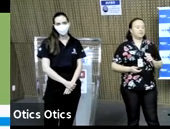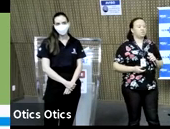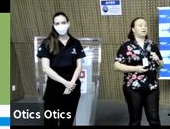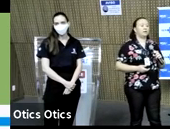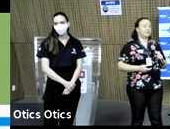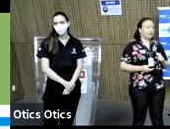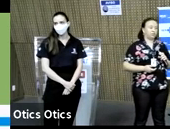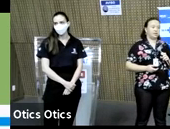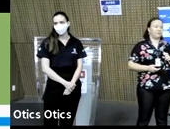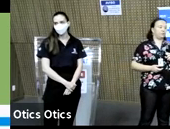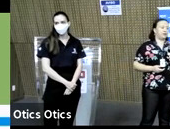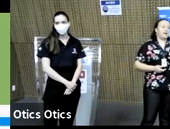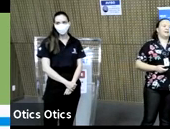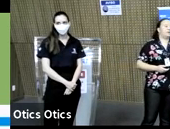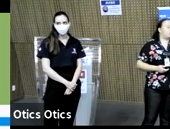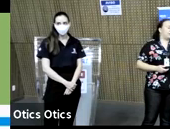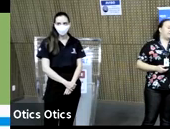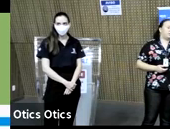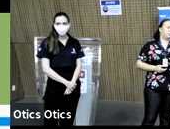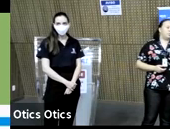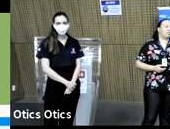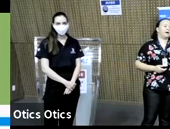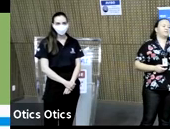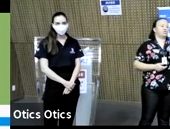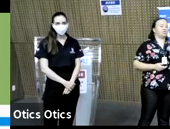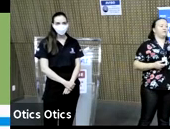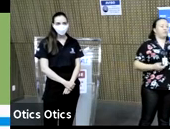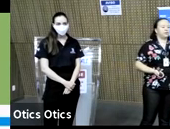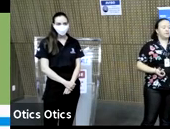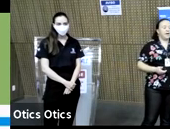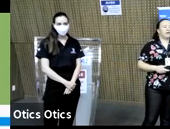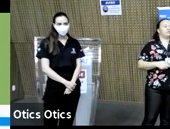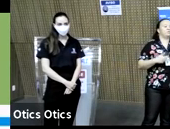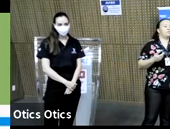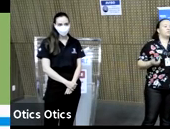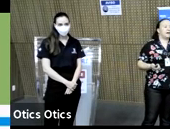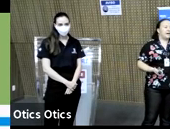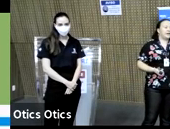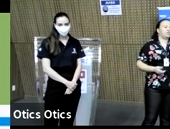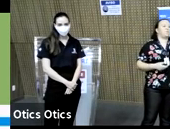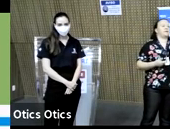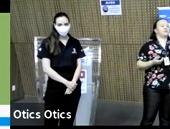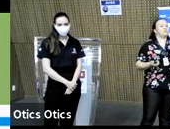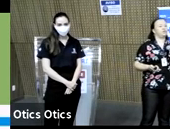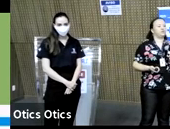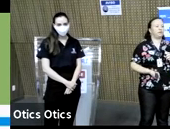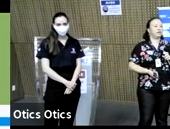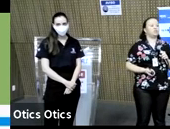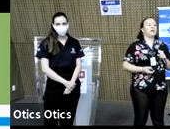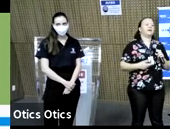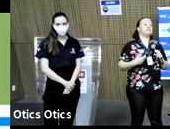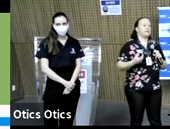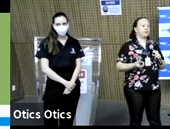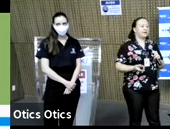liga, o paciente não atende telefone, não conhece número, por mais que a gente reforce que os números da rede começam com